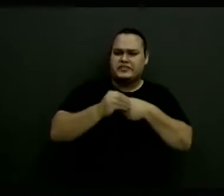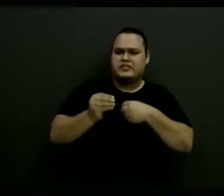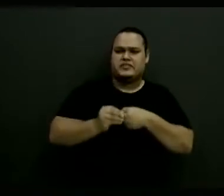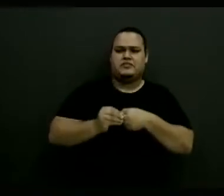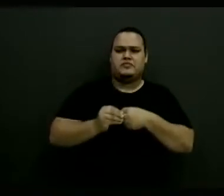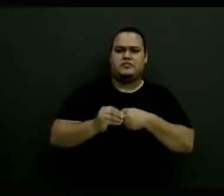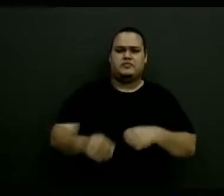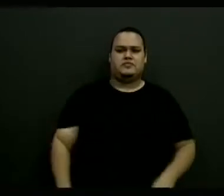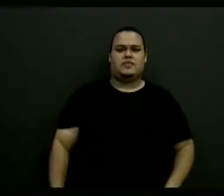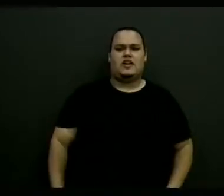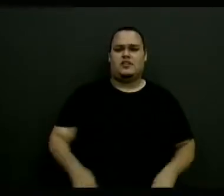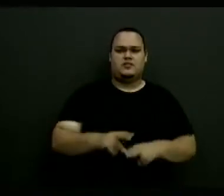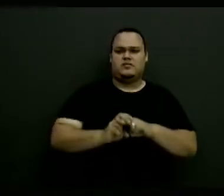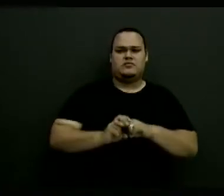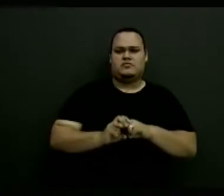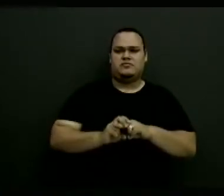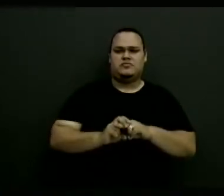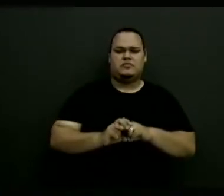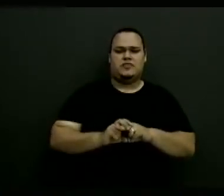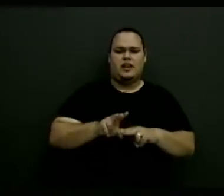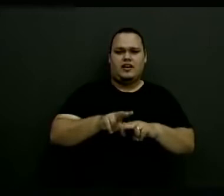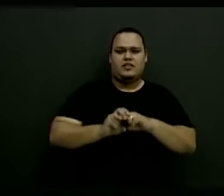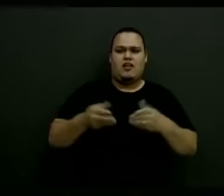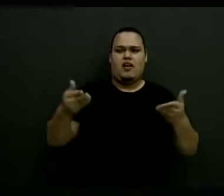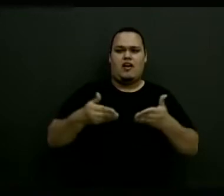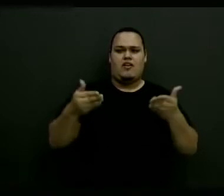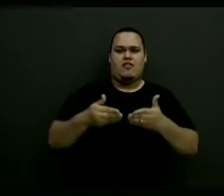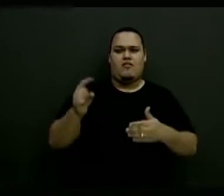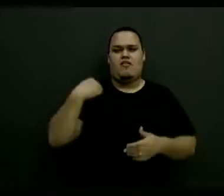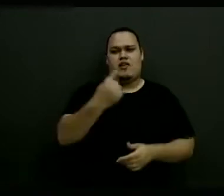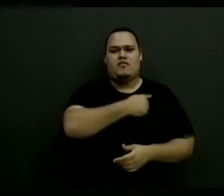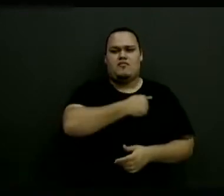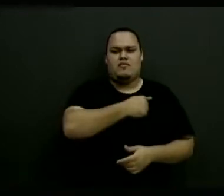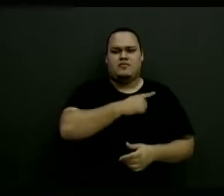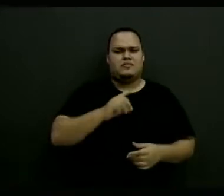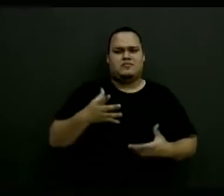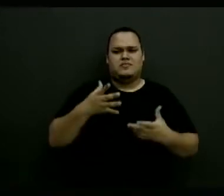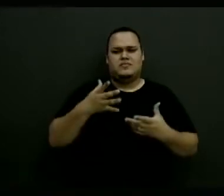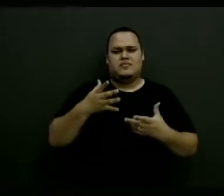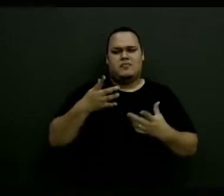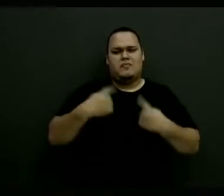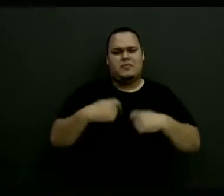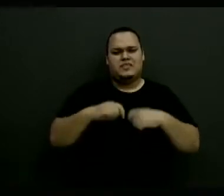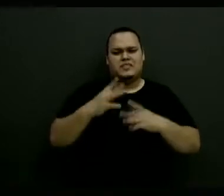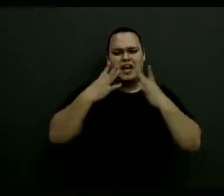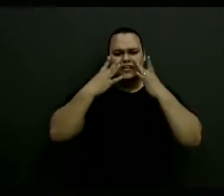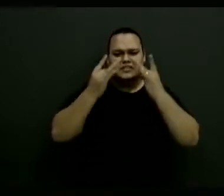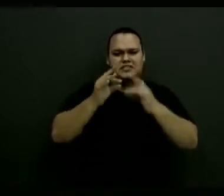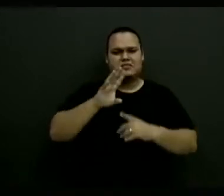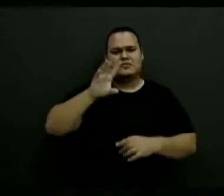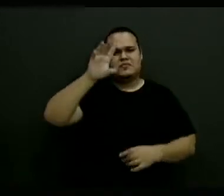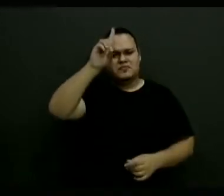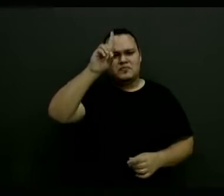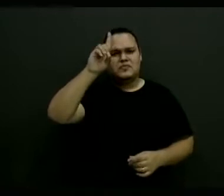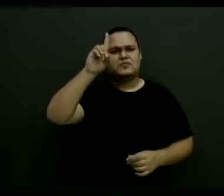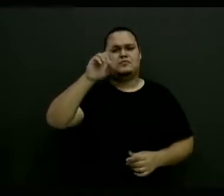agradecer, por ter me atendido, e esse momento está acontecendo por conta da sua generosidade nos atender.